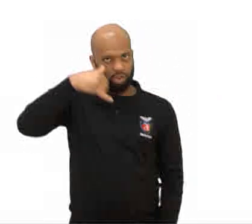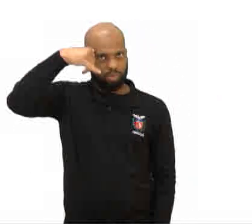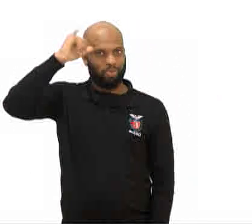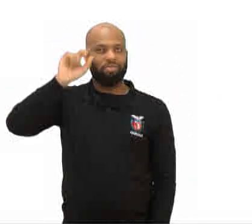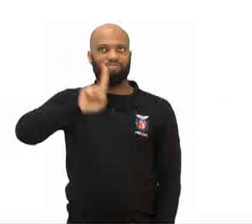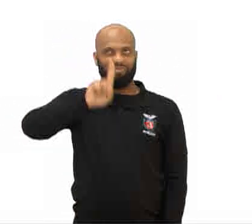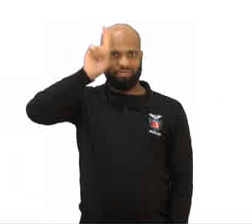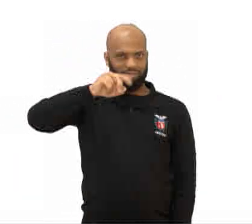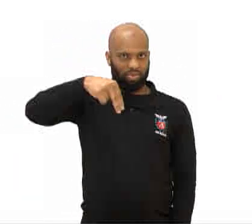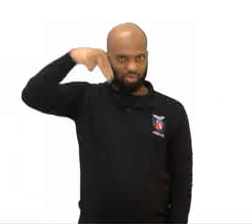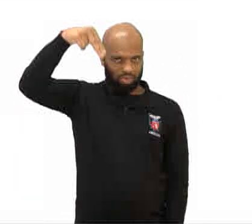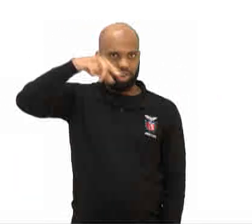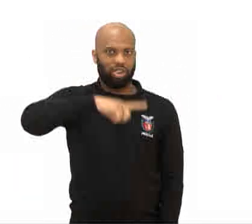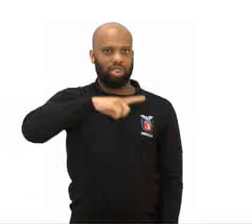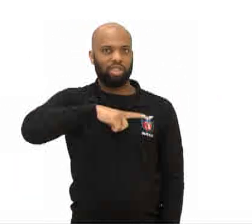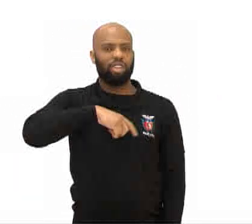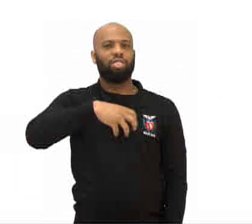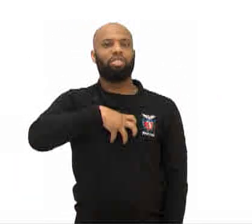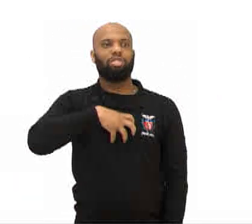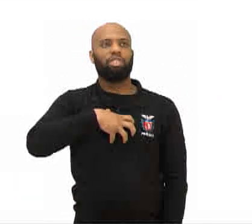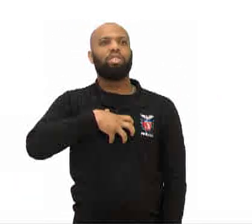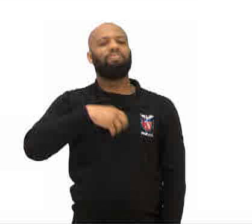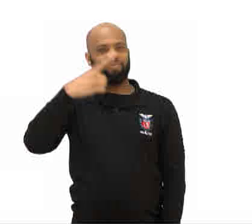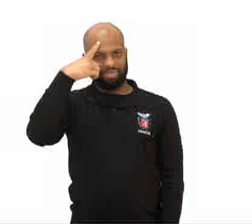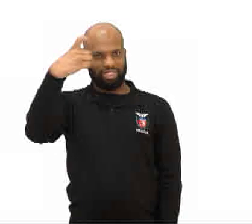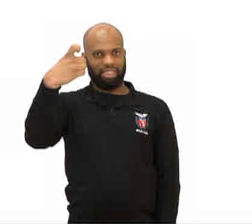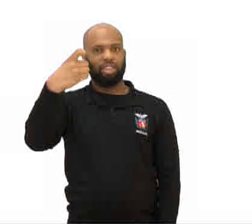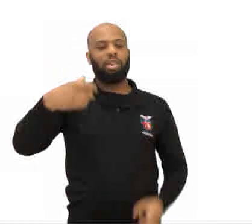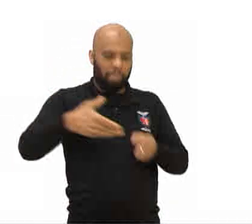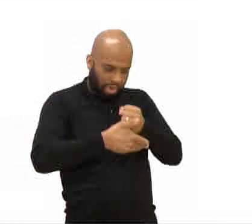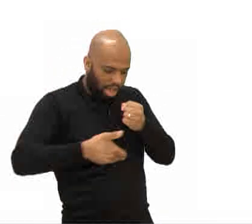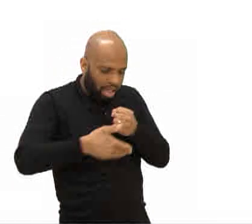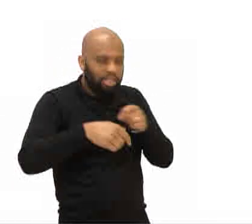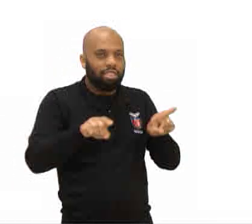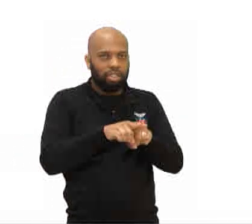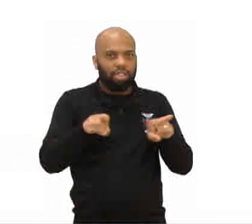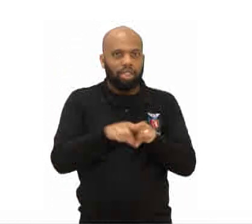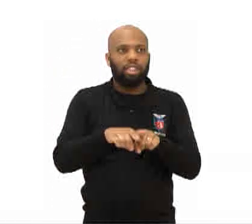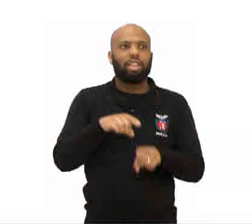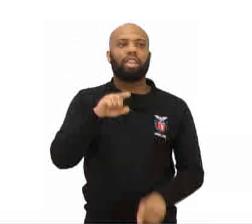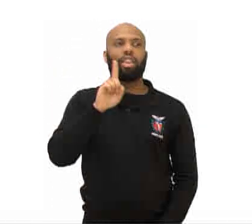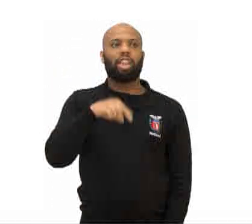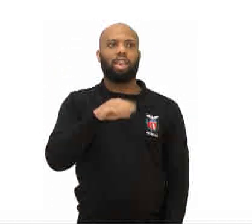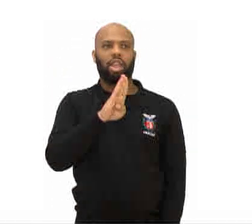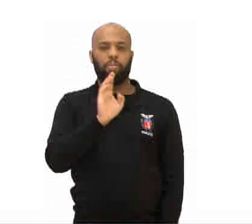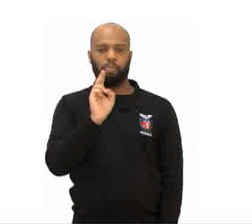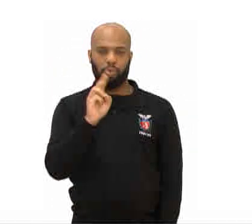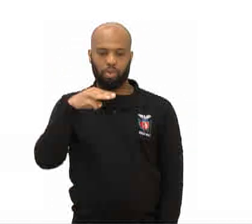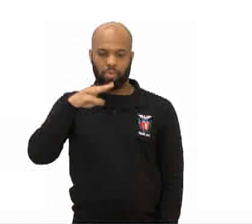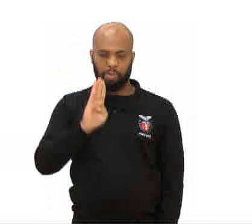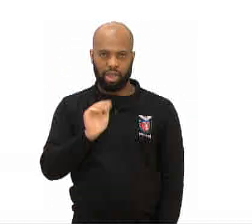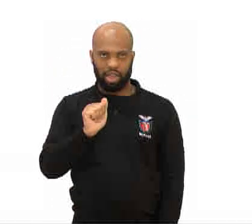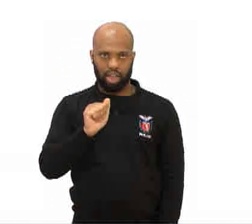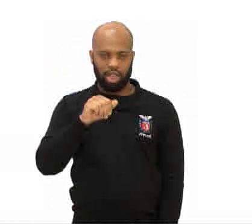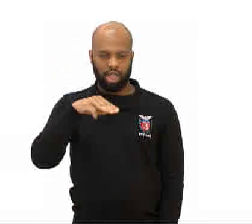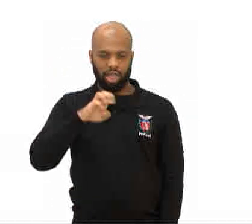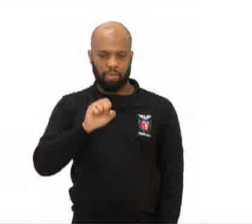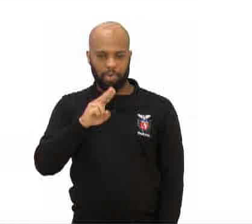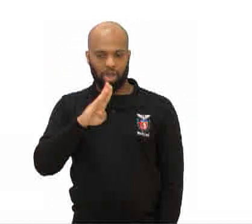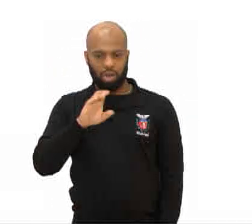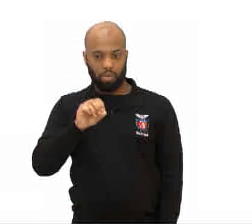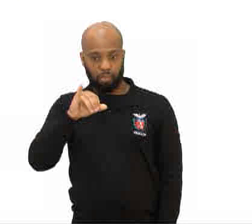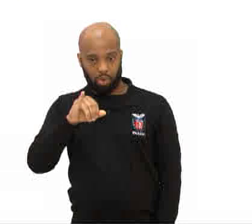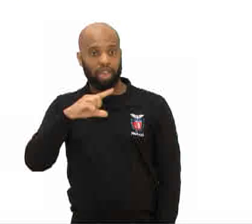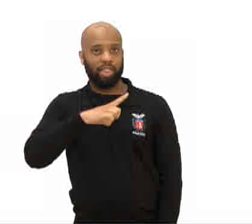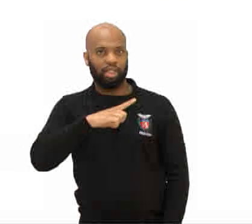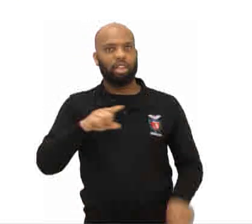Boi Bumbá, tem aquela mesma ideia de origem ali de regiões da Europa, ali